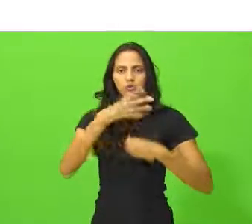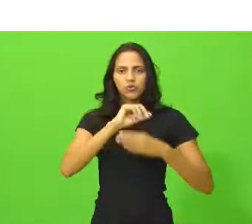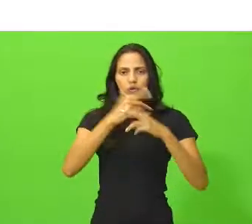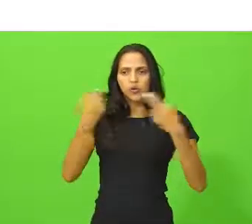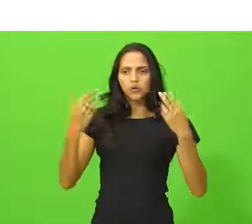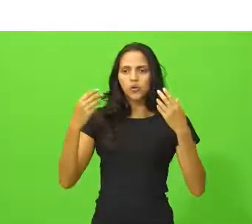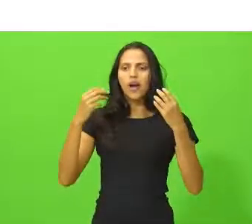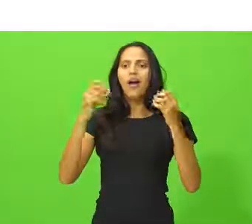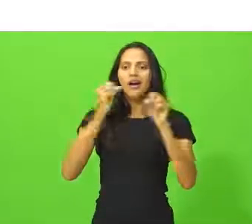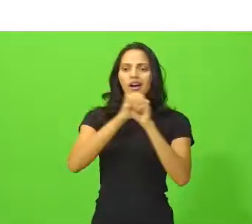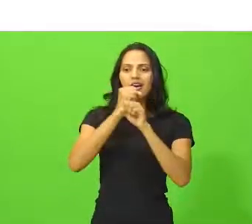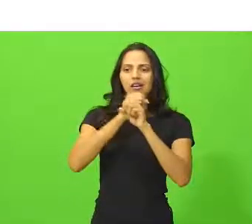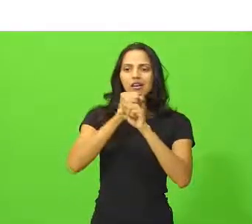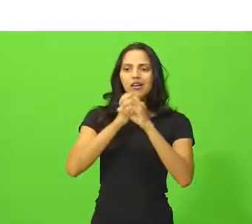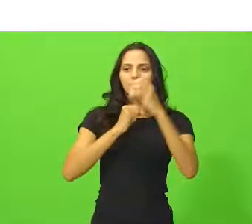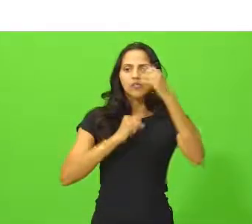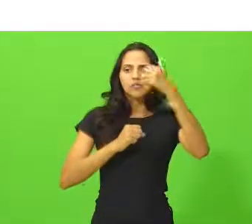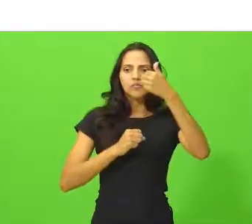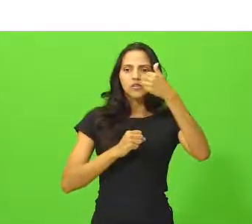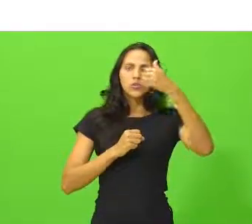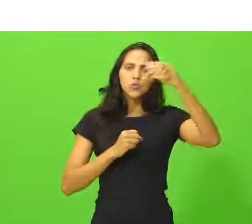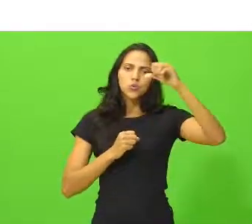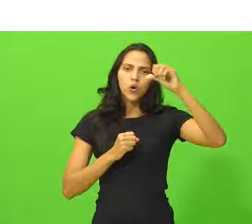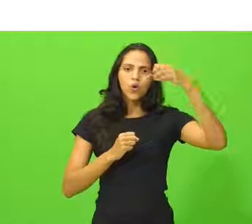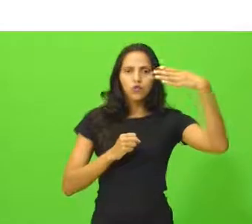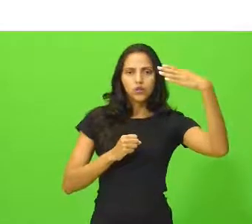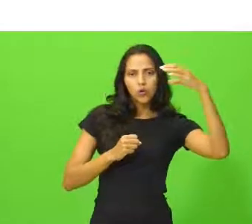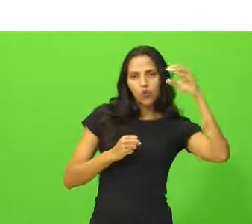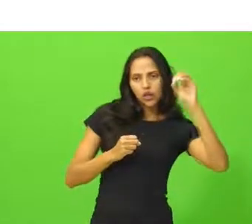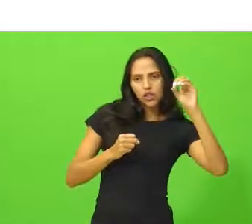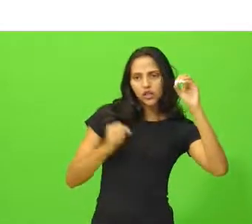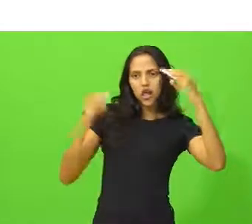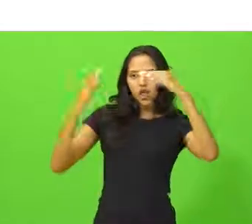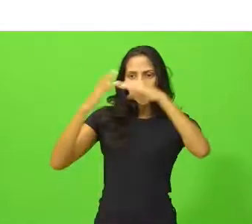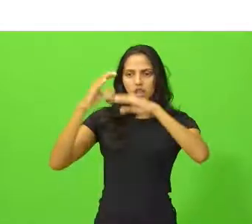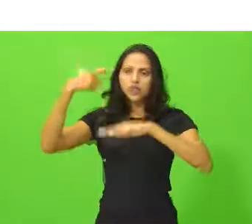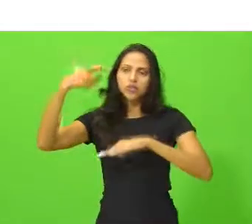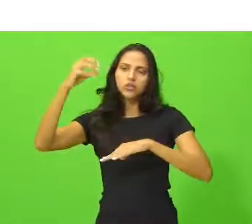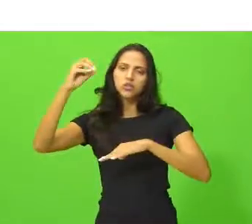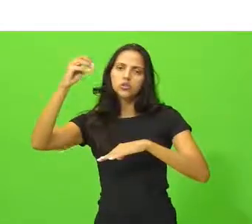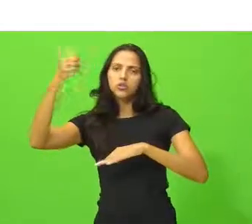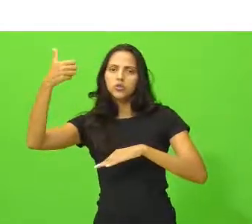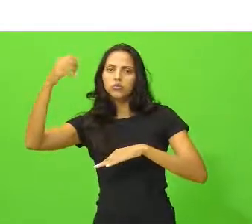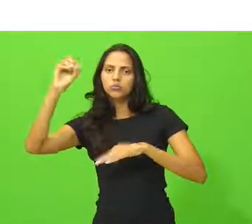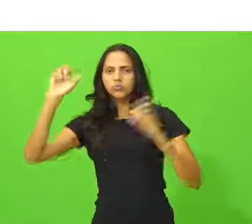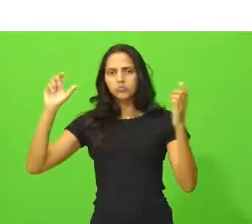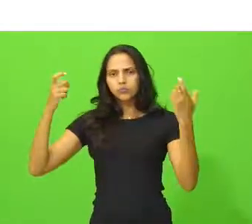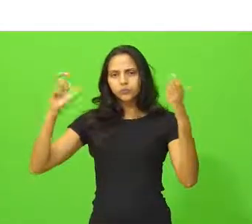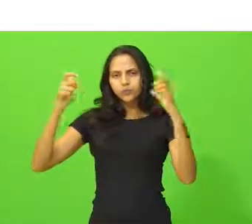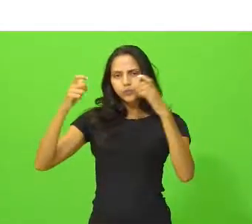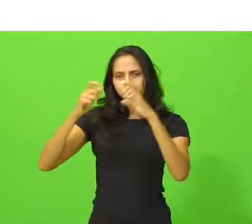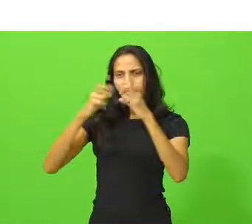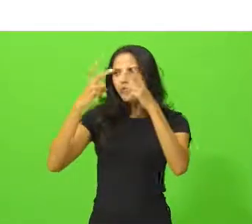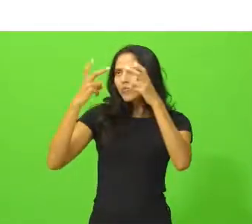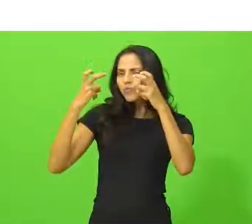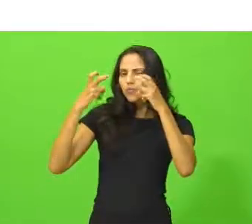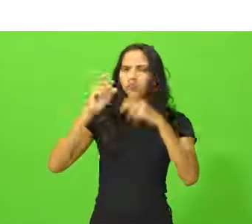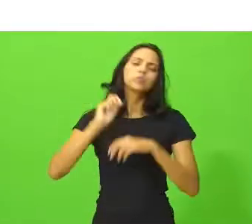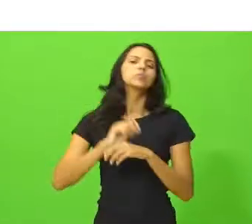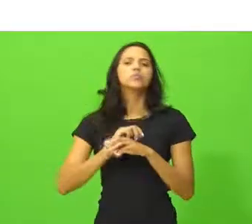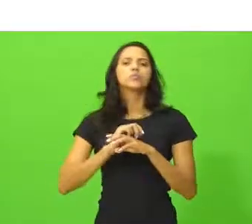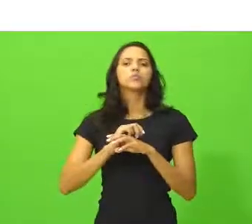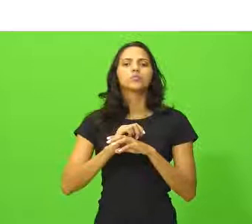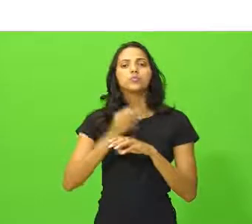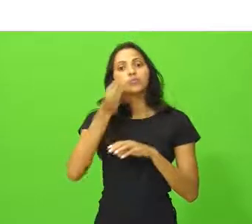de 1940 a 2010, vocês estão vendo que o gráfico está tendo uma redução. Vamos às